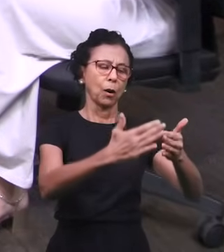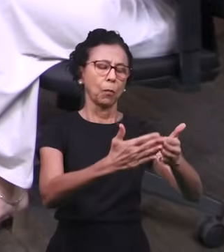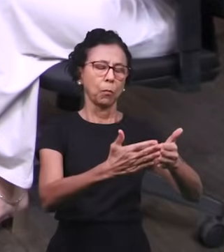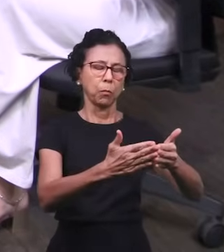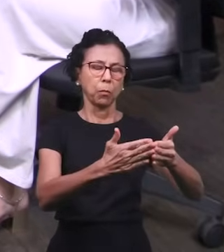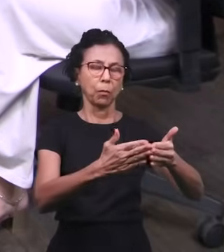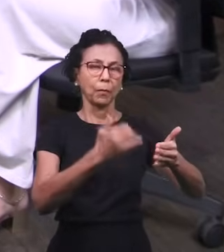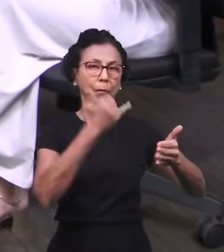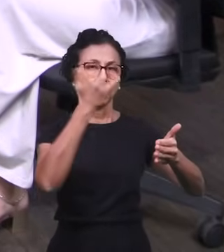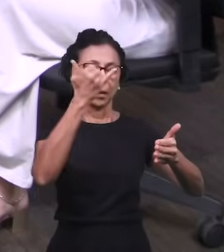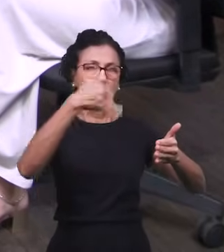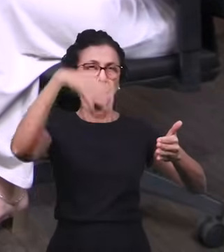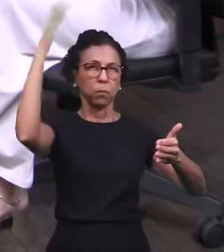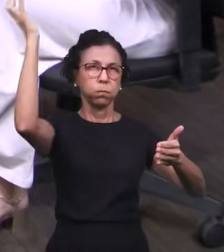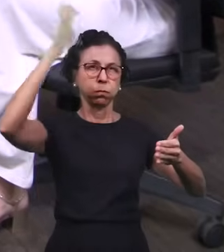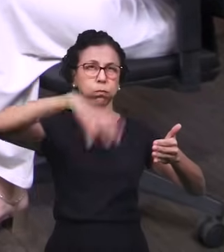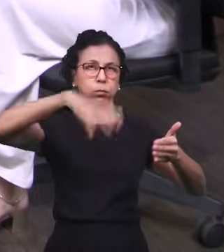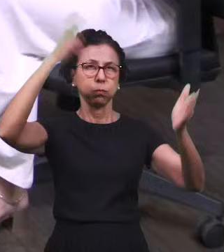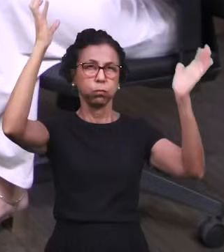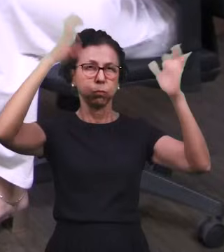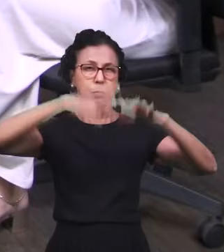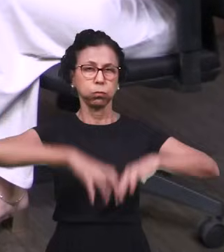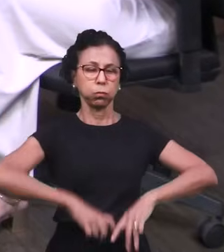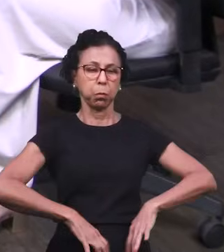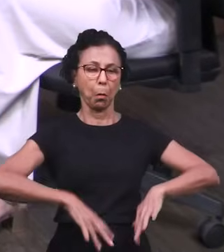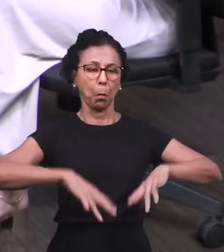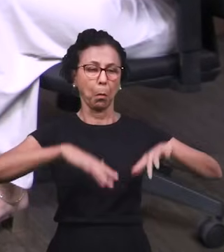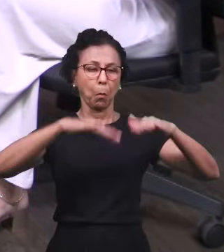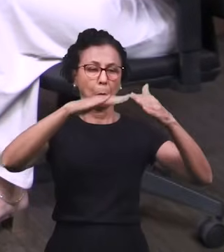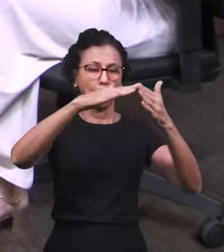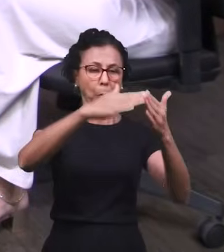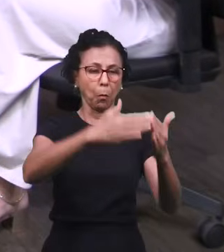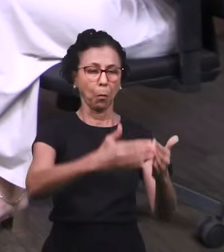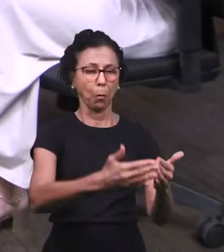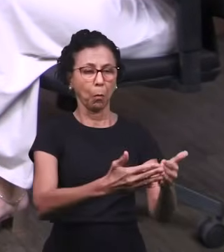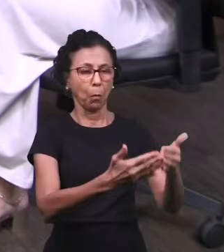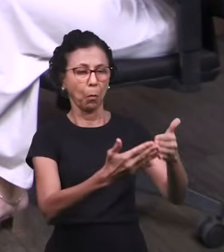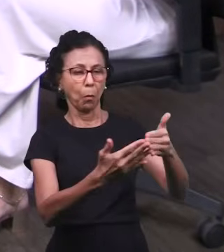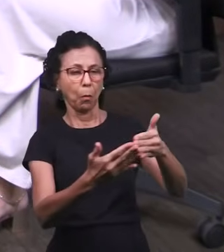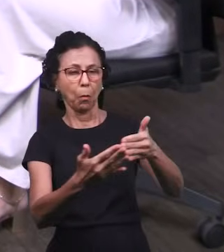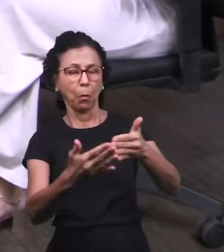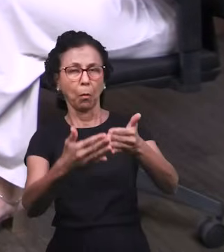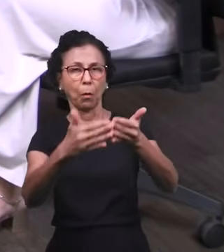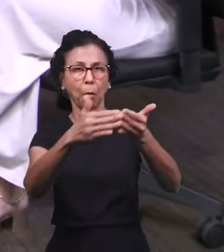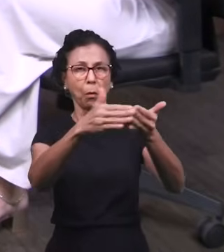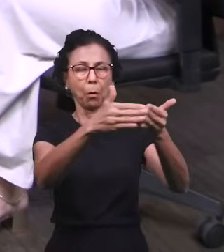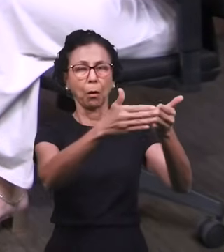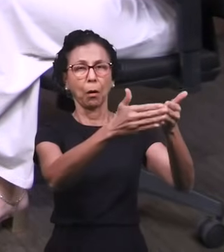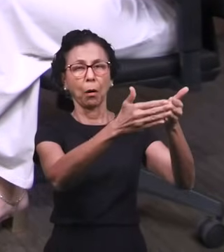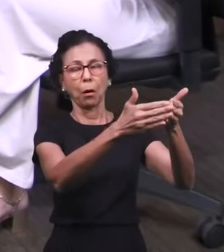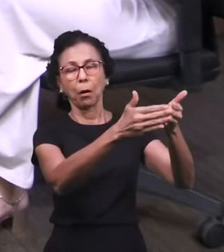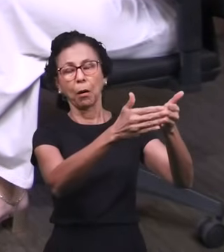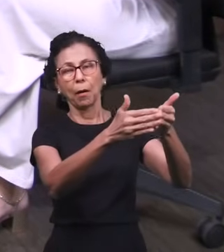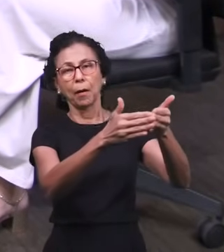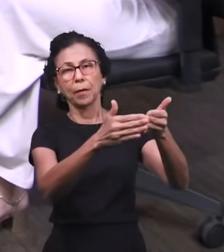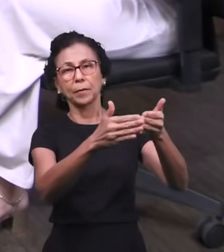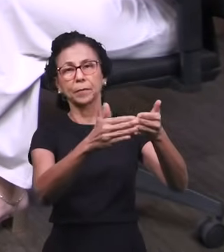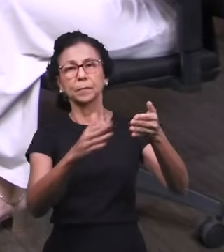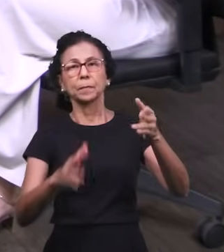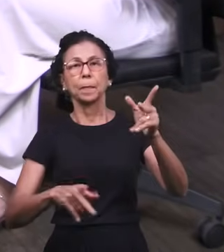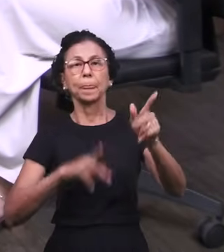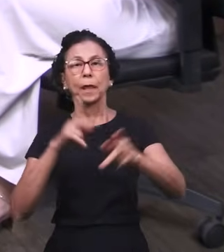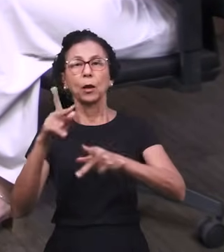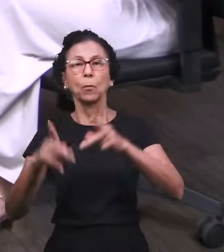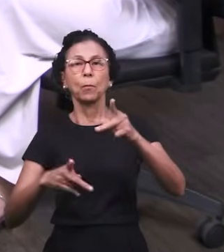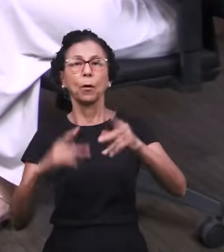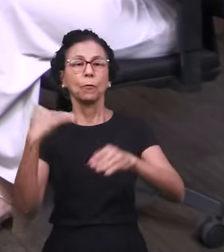da arca. Fora, né? Da arca. A população que estava ali ao redor. Estava ali, não perceberam eles entrando na arca, né? A porta se fecha